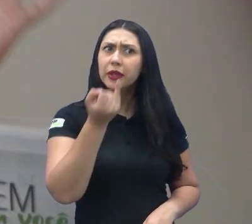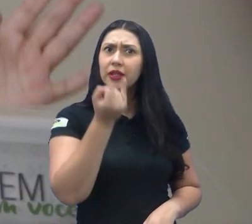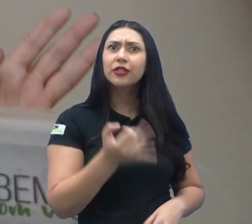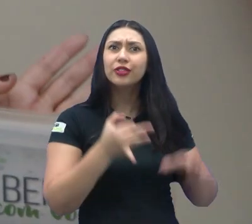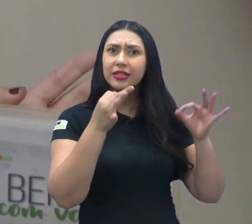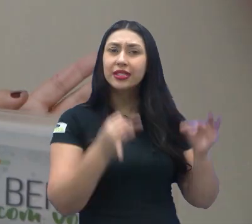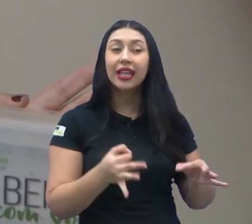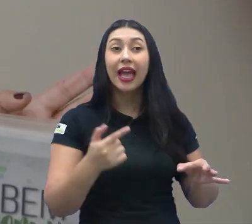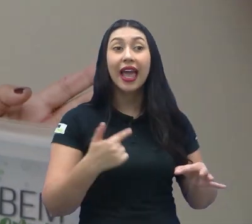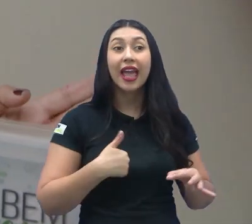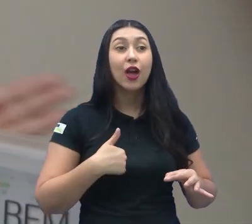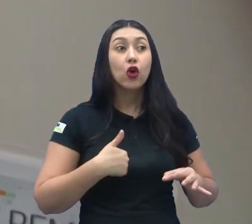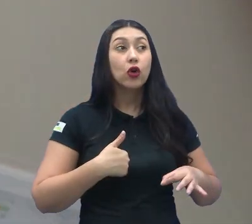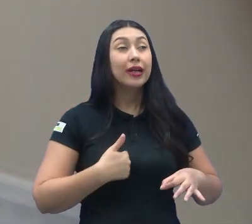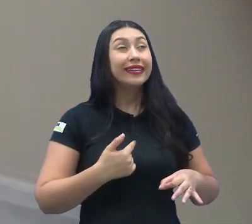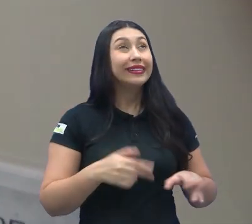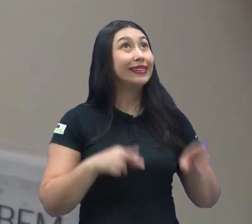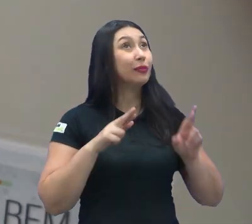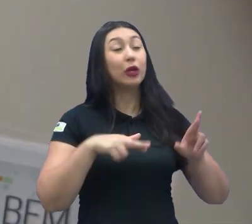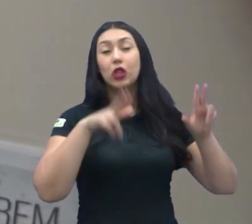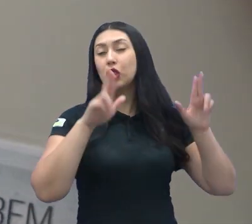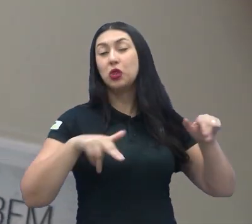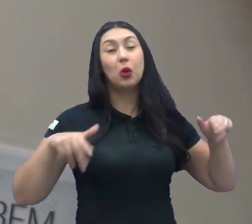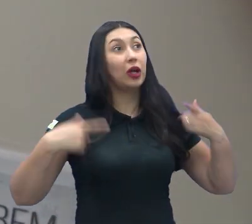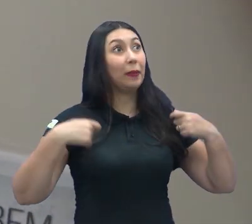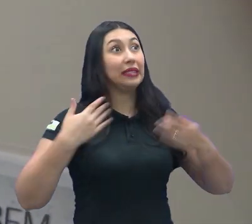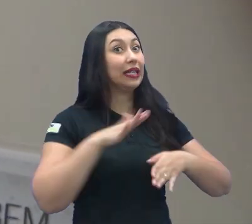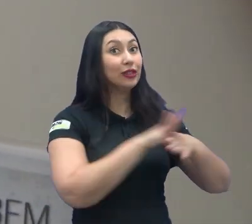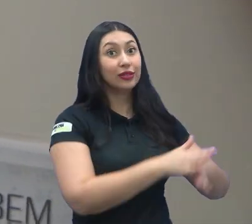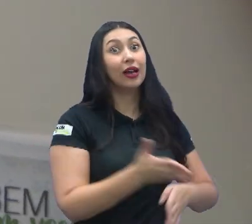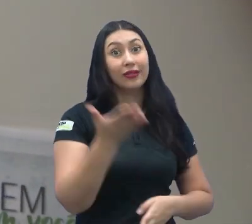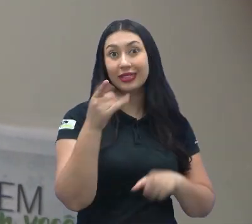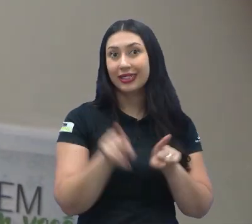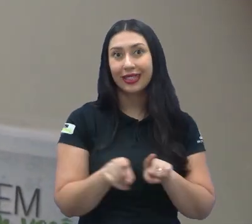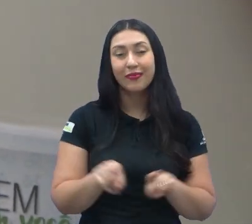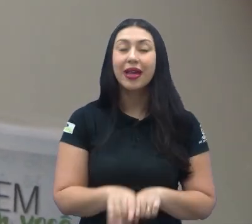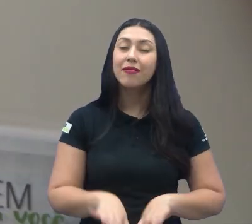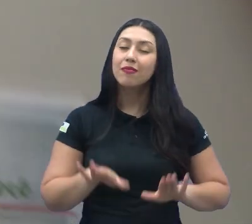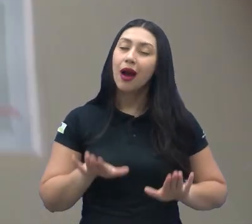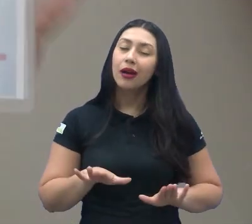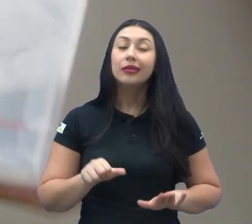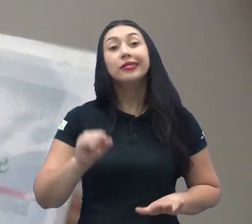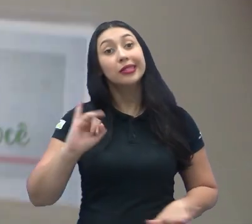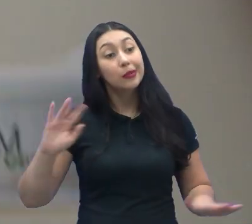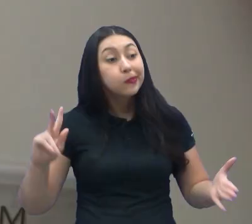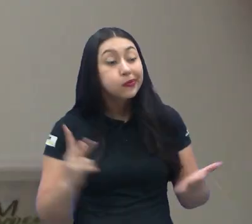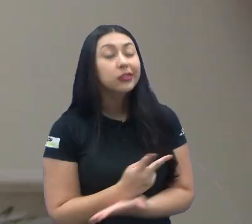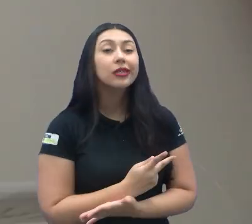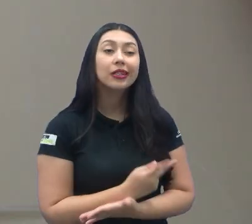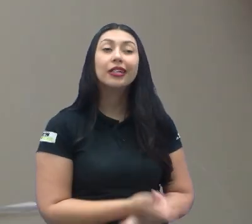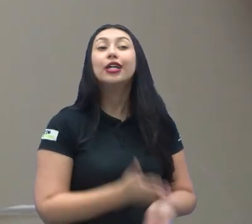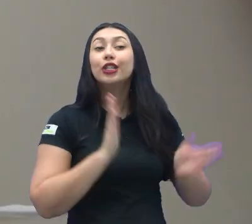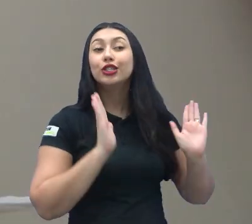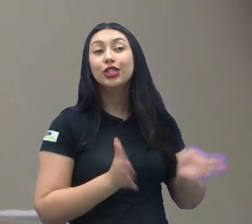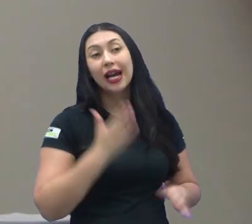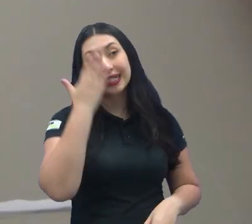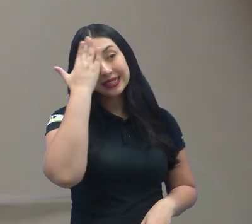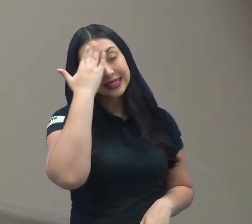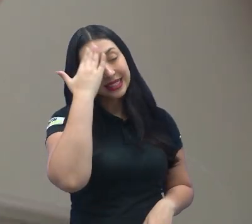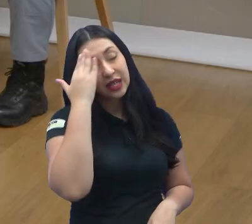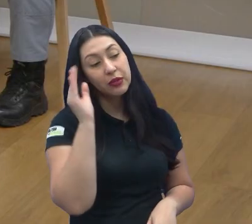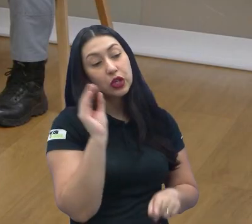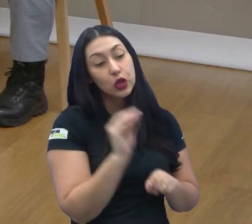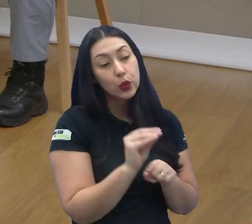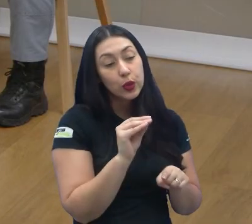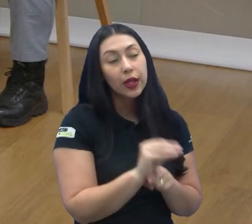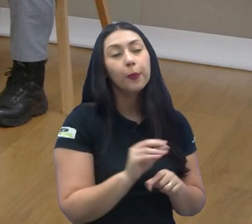espero nunca precisar dela. Espero que você em casa também nunca precise, mas caso seja necessário, deixa a pessoa ali do lado direito. Agora,